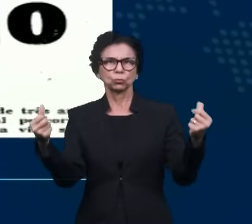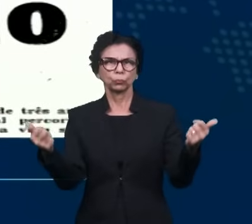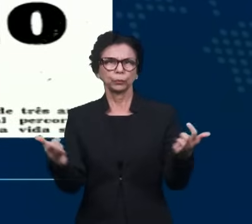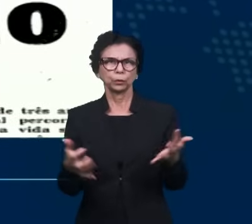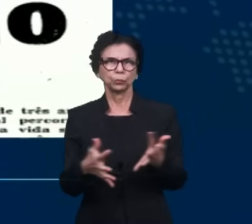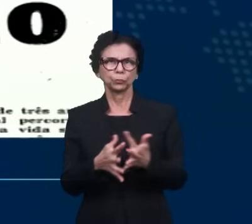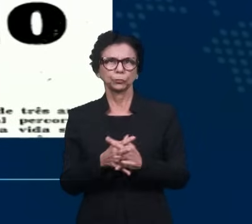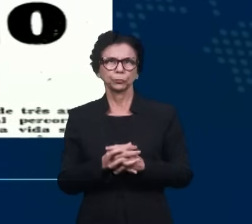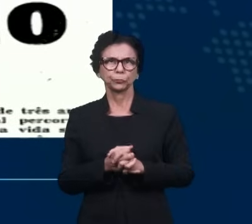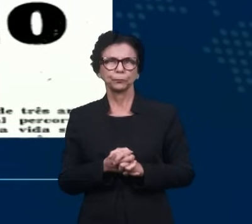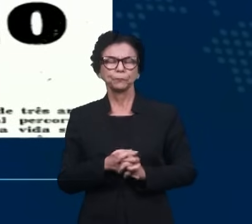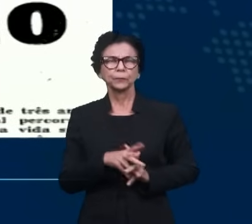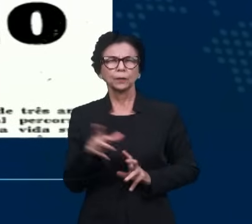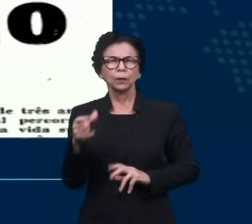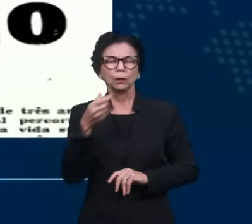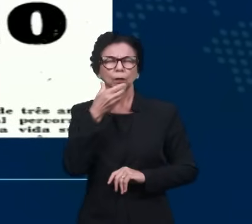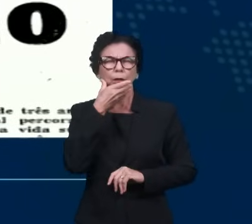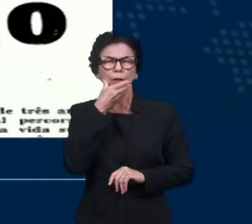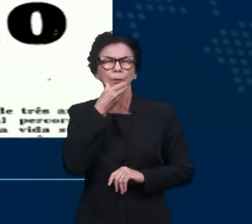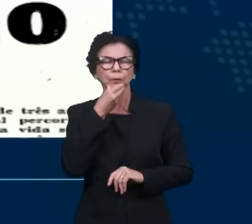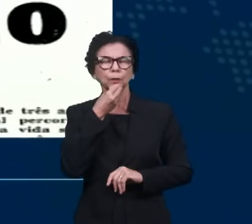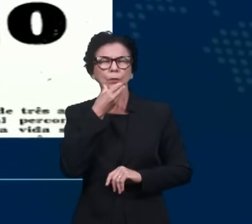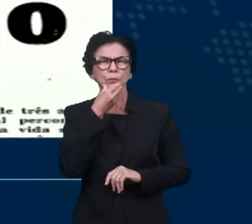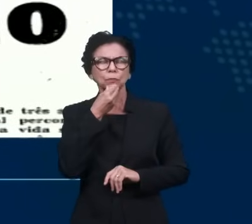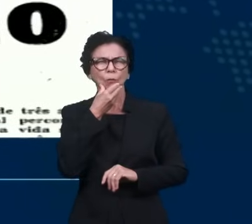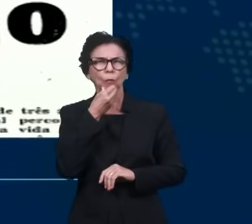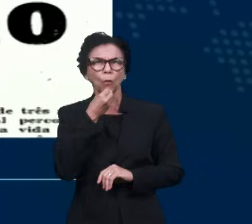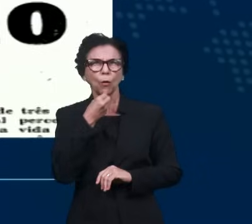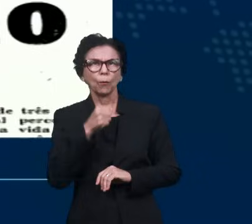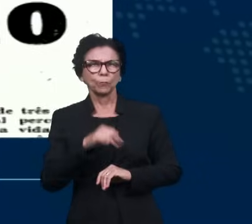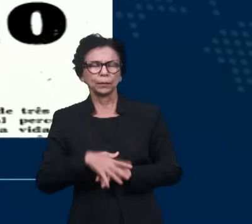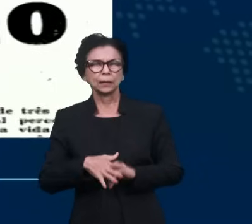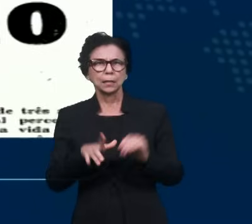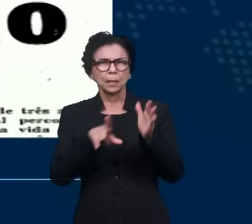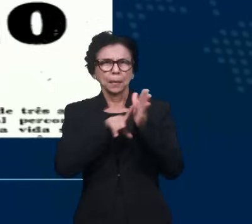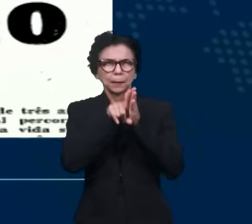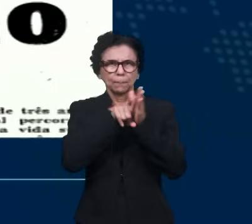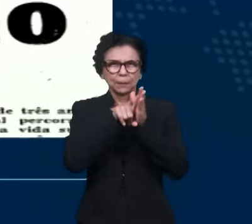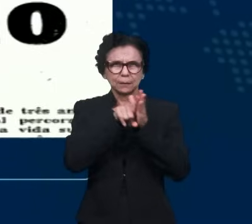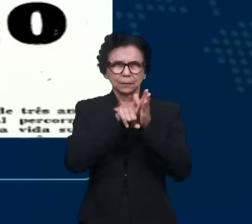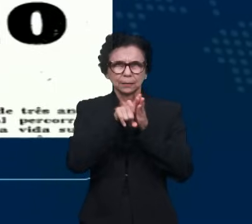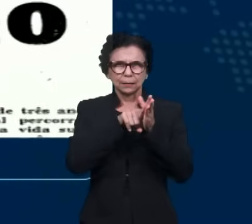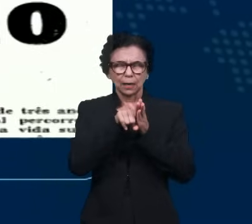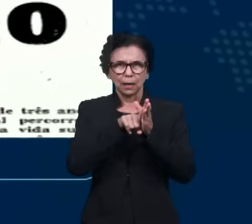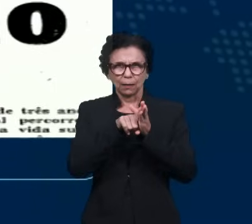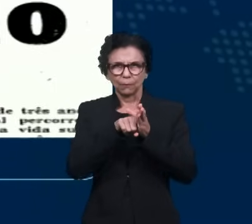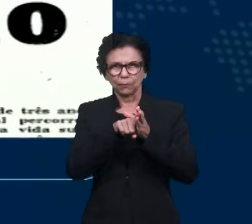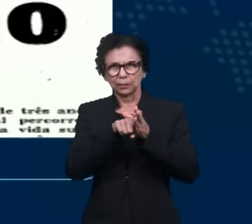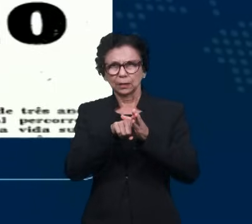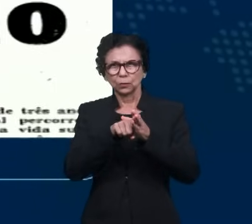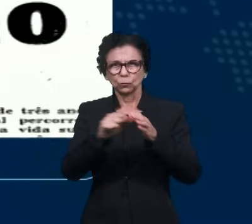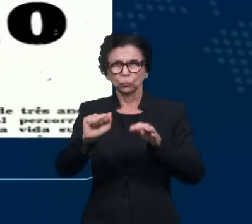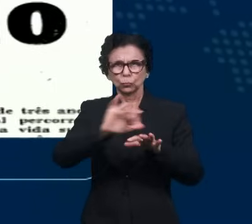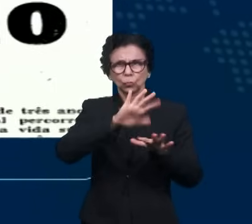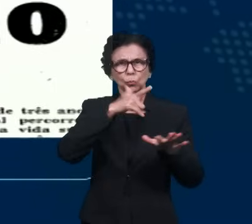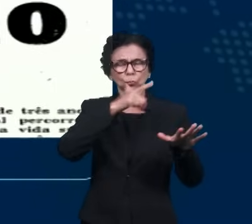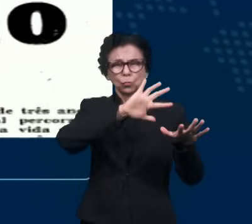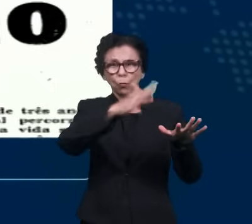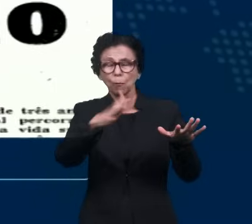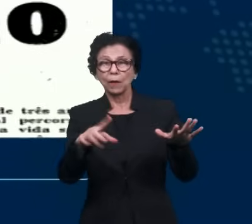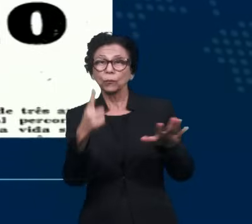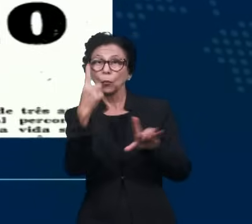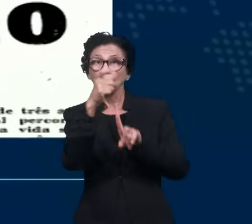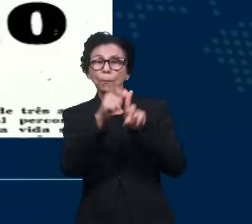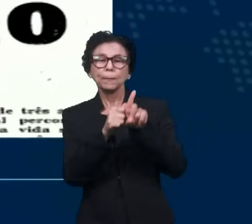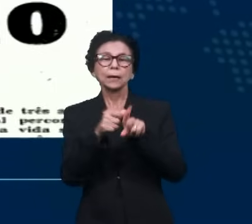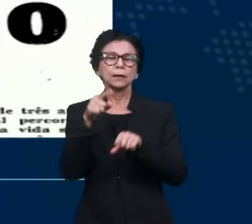oceanógrafo, Jacques Cousteau. Ele passou um mês dentro do mar, pesquisando, e chegou à